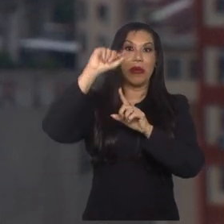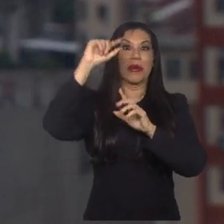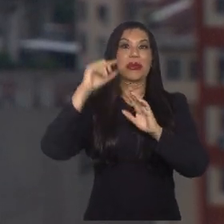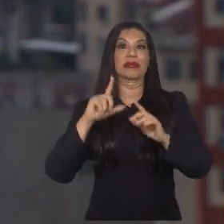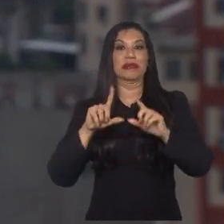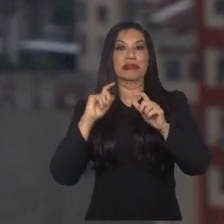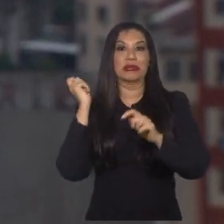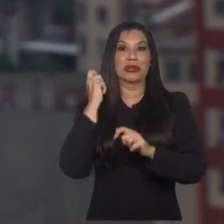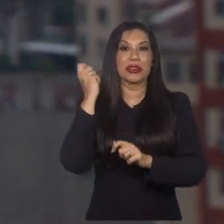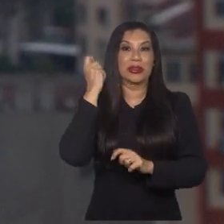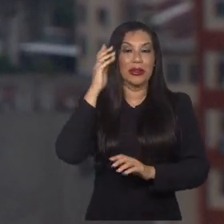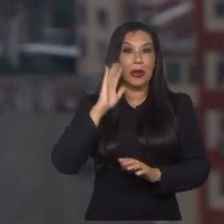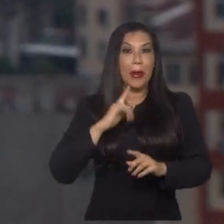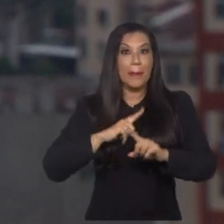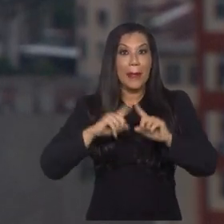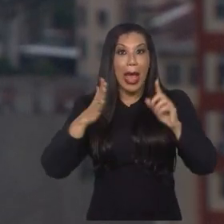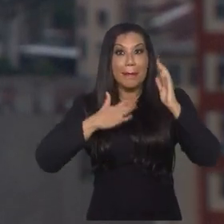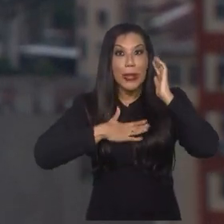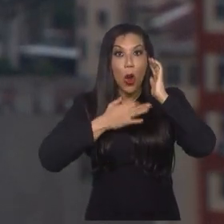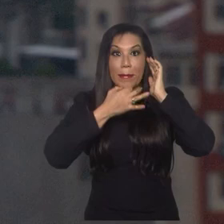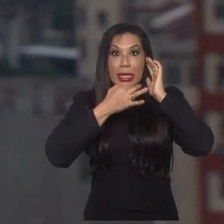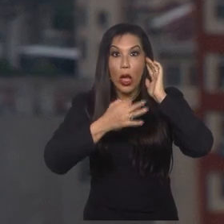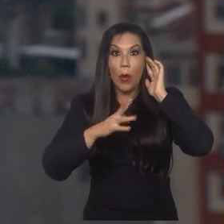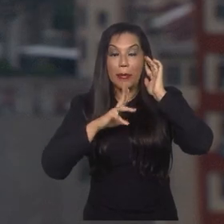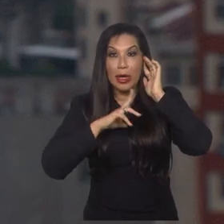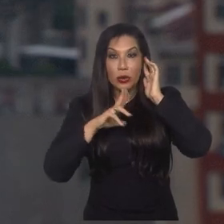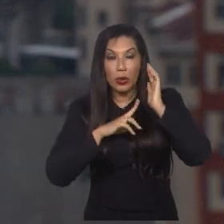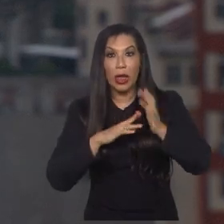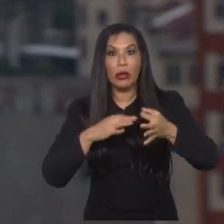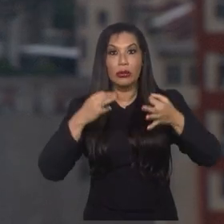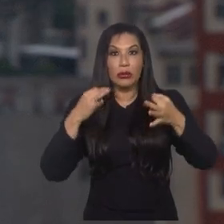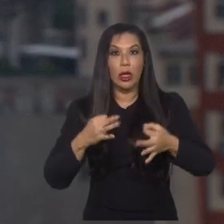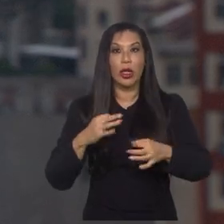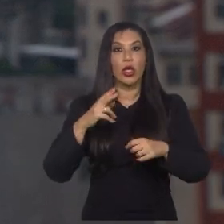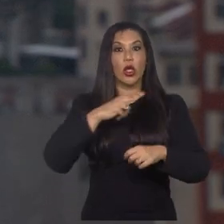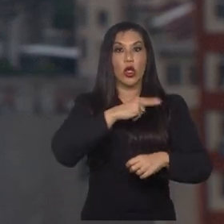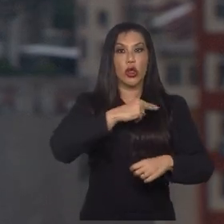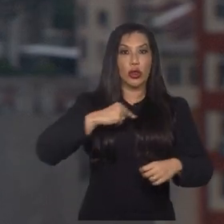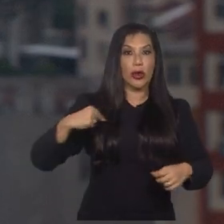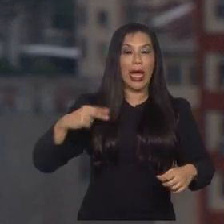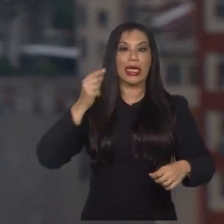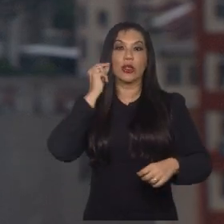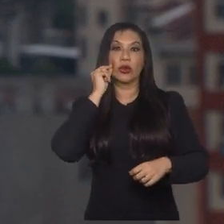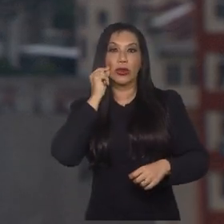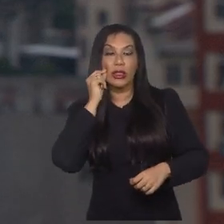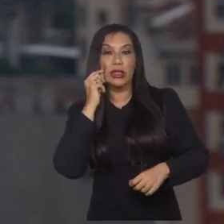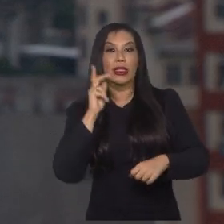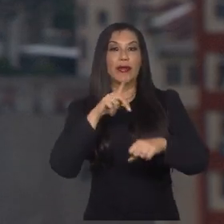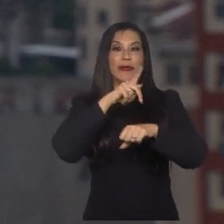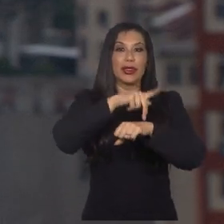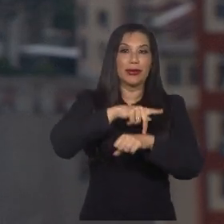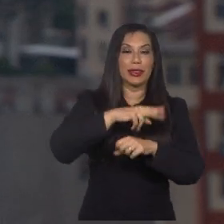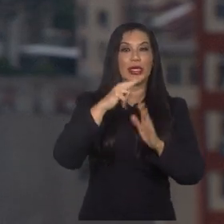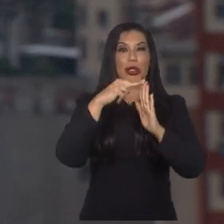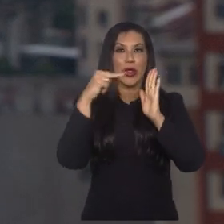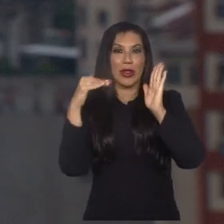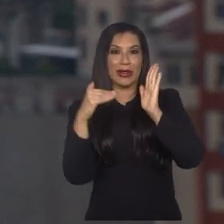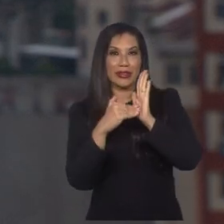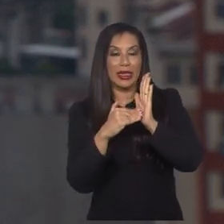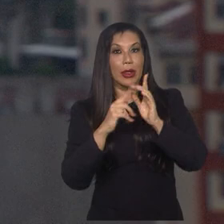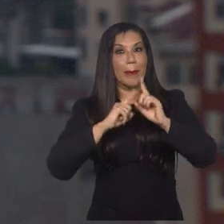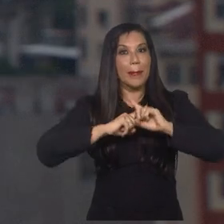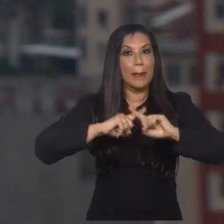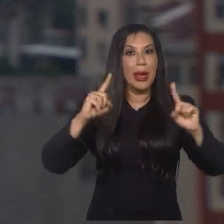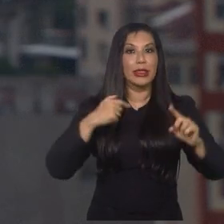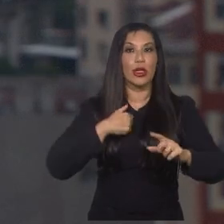de seleções. No meu ranking, o lógico é Noruega, Suíça, Filipinas e Nova Zelândia.